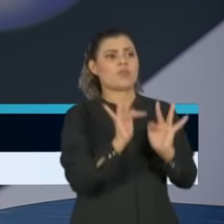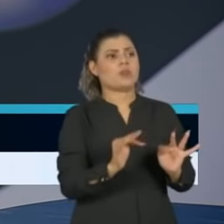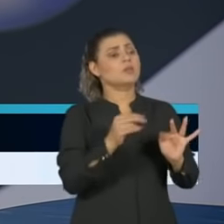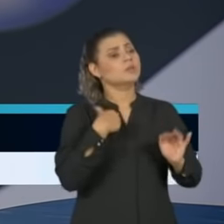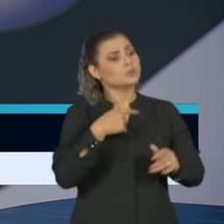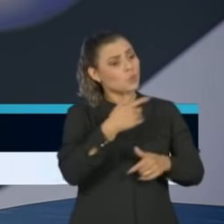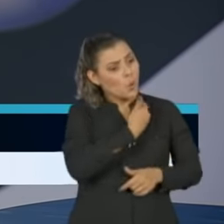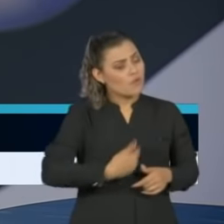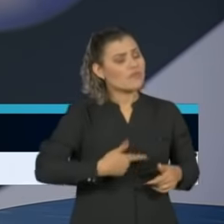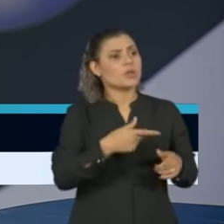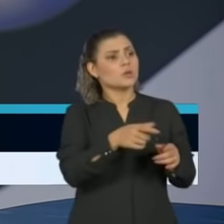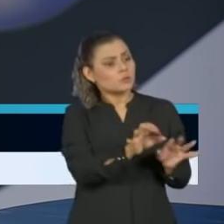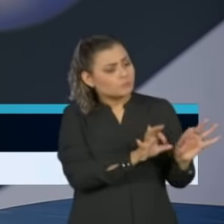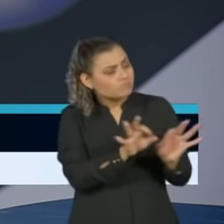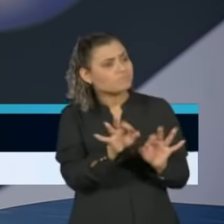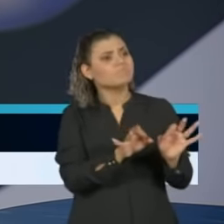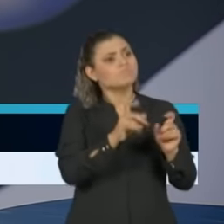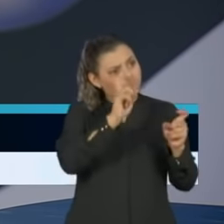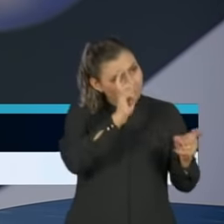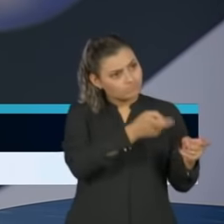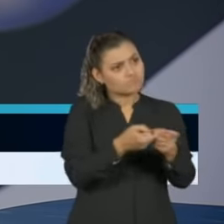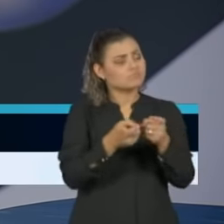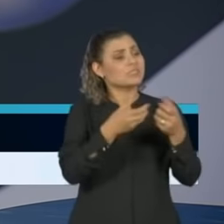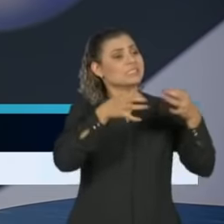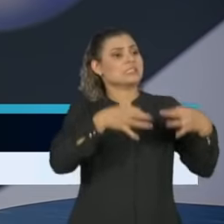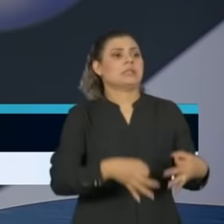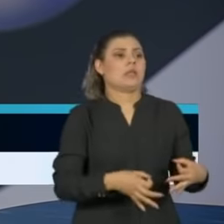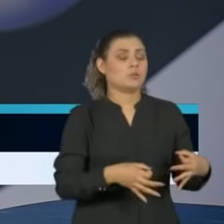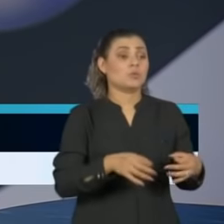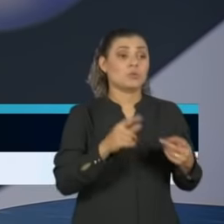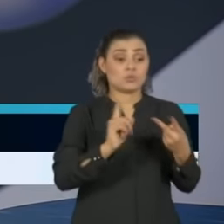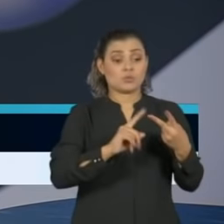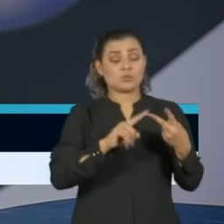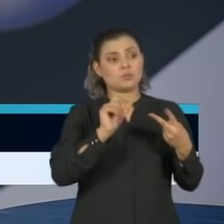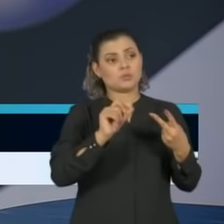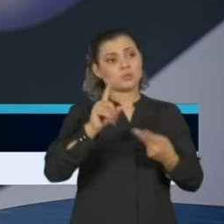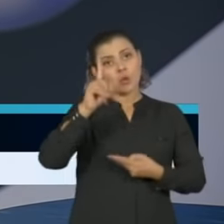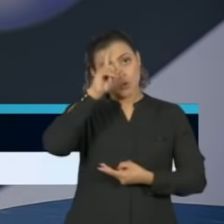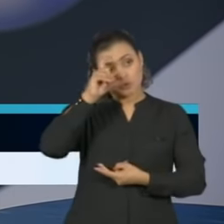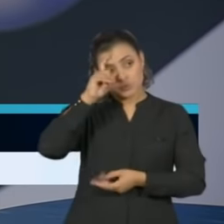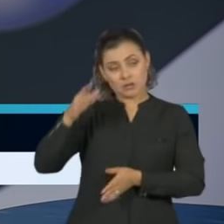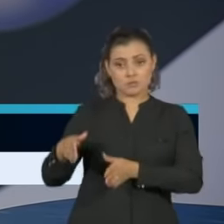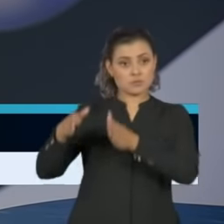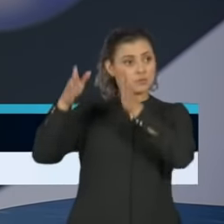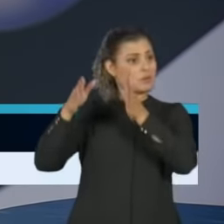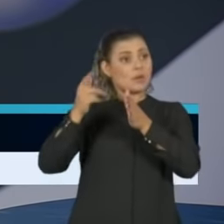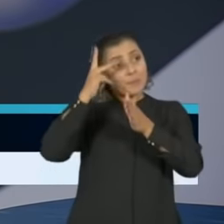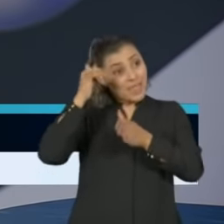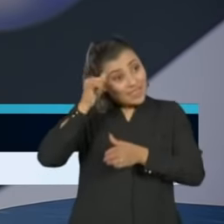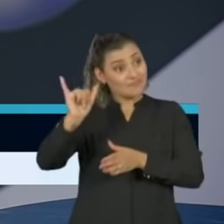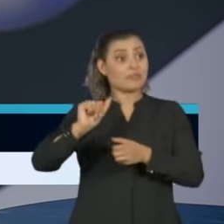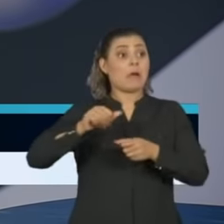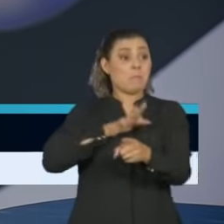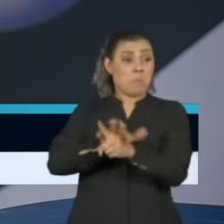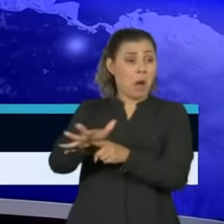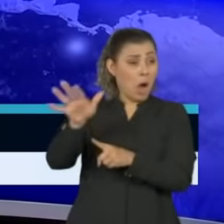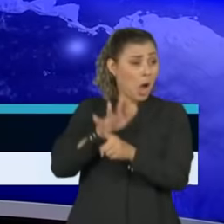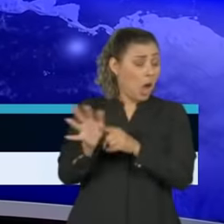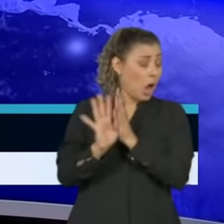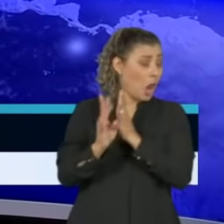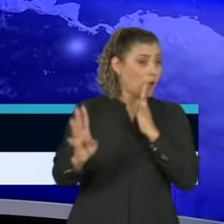seriamente. Então, a primeira coisa é isso, essa redução. O segundo aspecto é manter o sistema hospitalar sem colapsar, que é decorrência disso. Se a